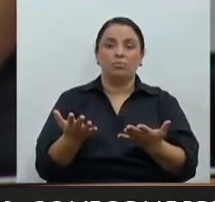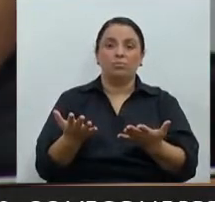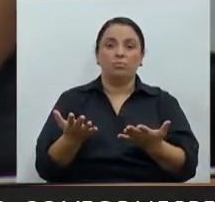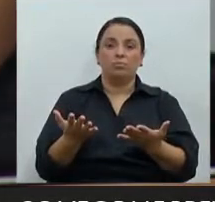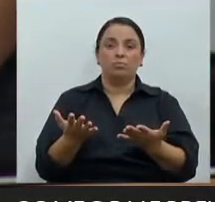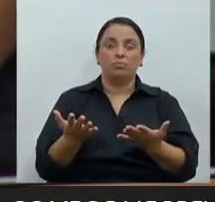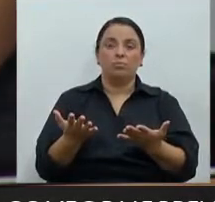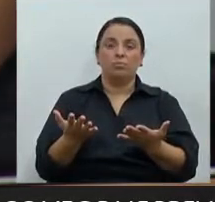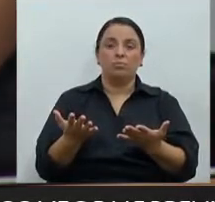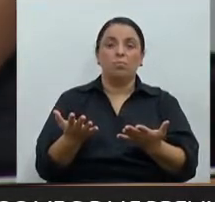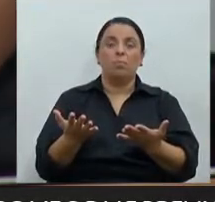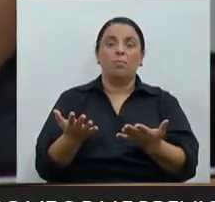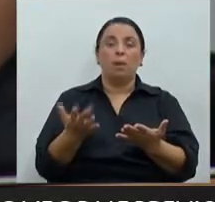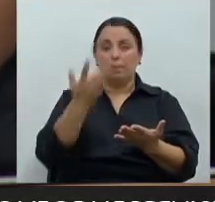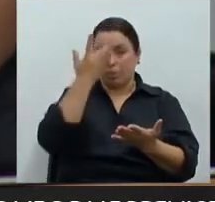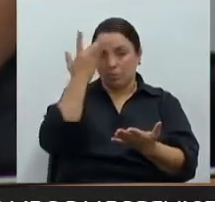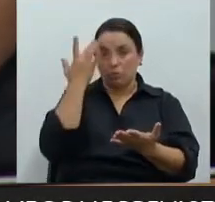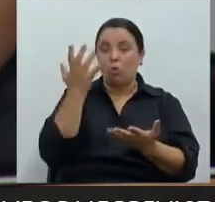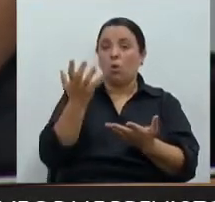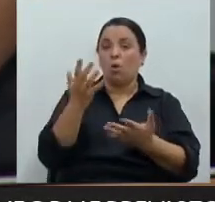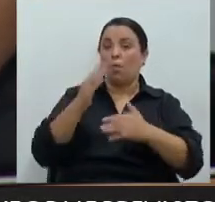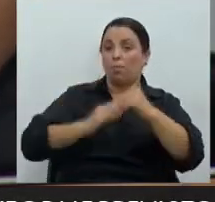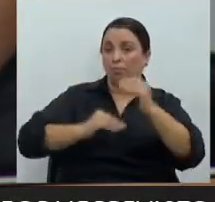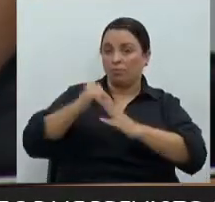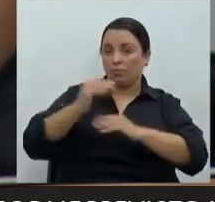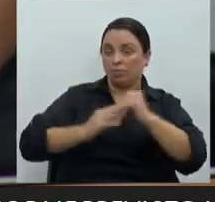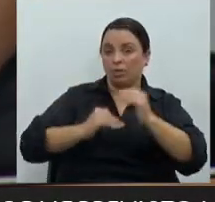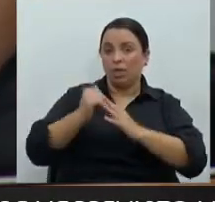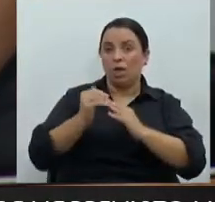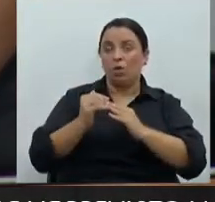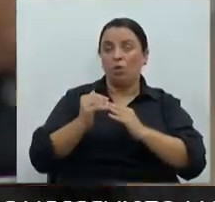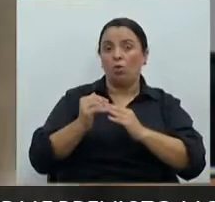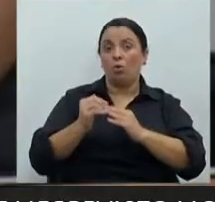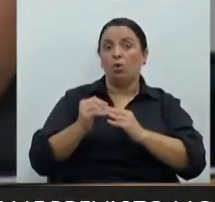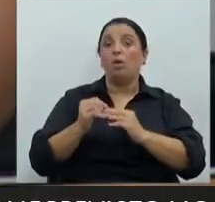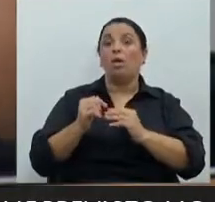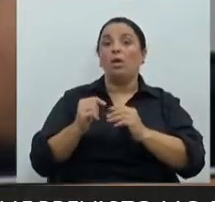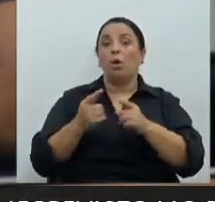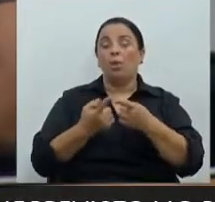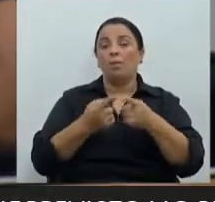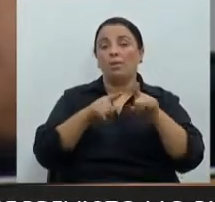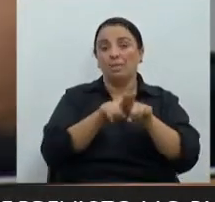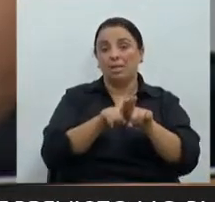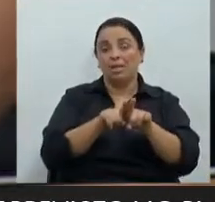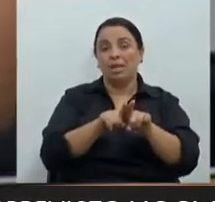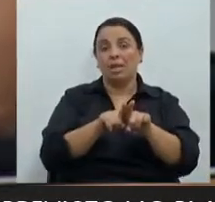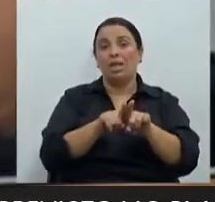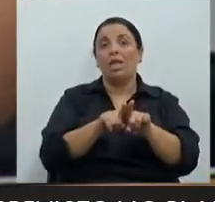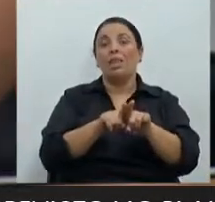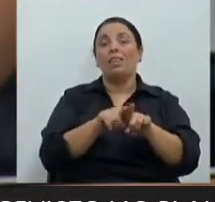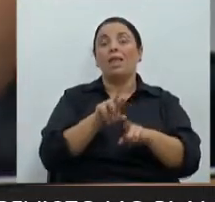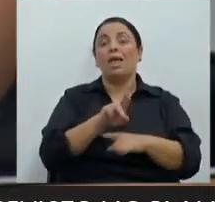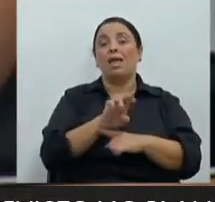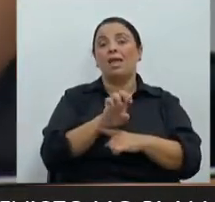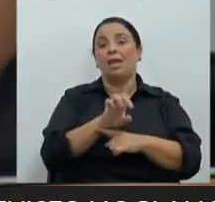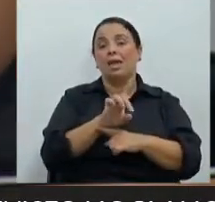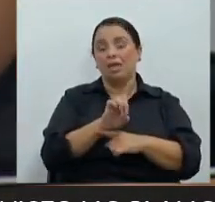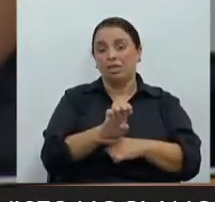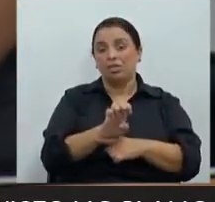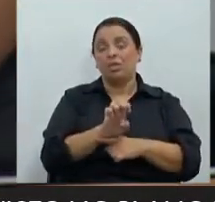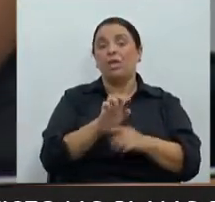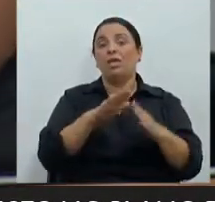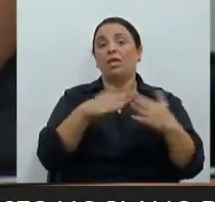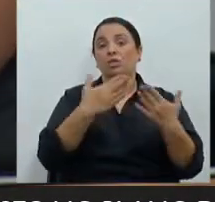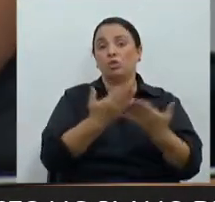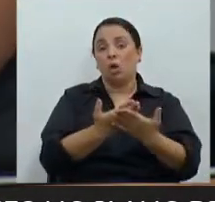profissionalizante através da rede escola regular. Uma pessoa nos colocou assim,